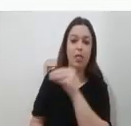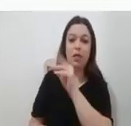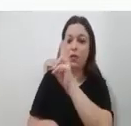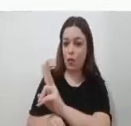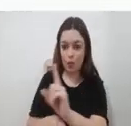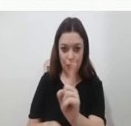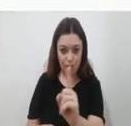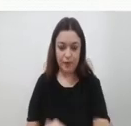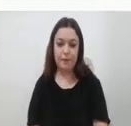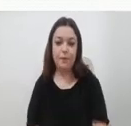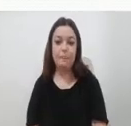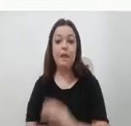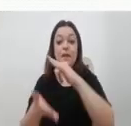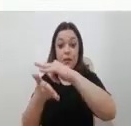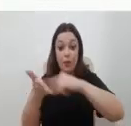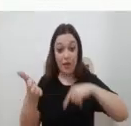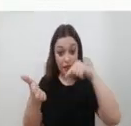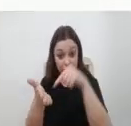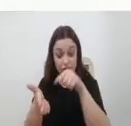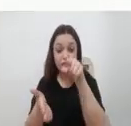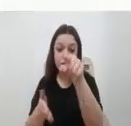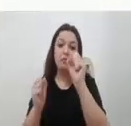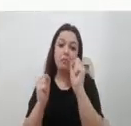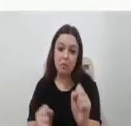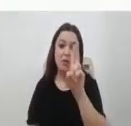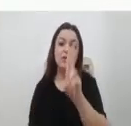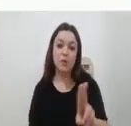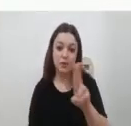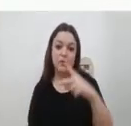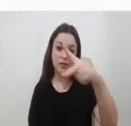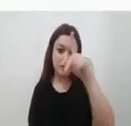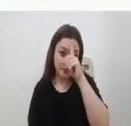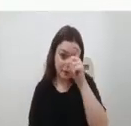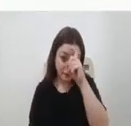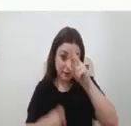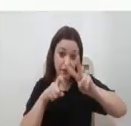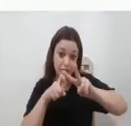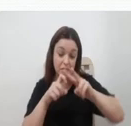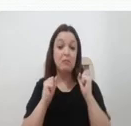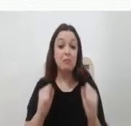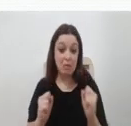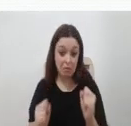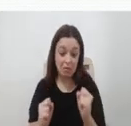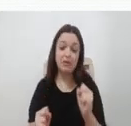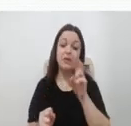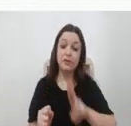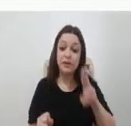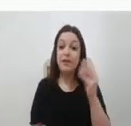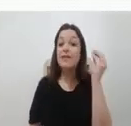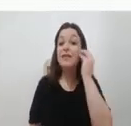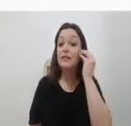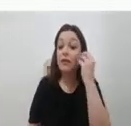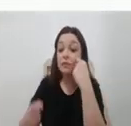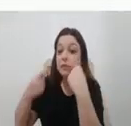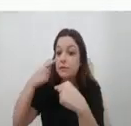busquei na literatura. Então, essa ficha é uma ficha que vocês podem usar na rotina clínica de